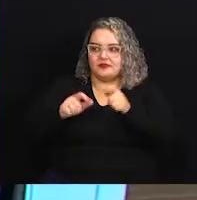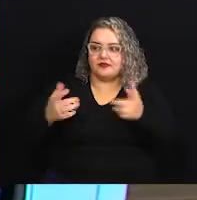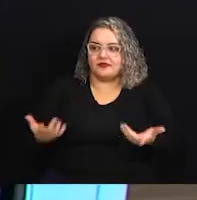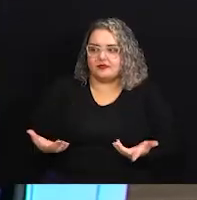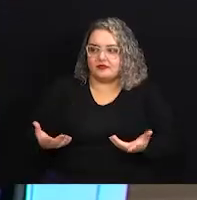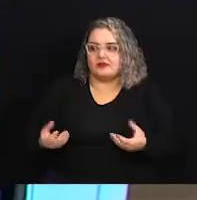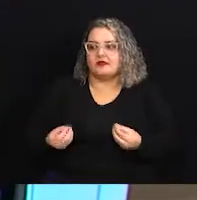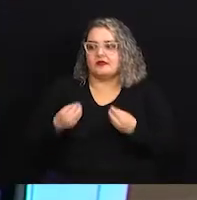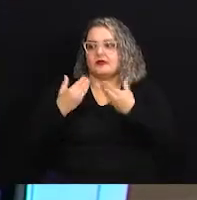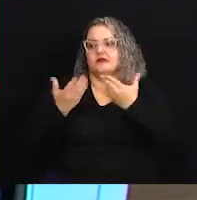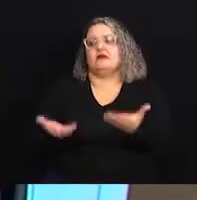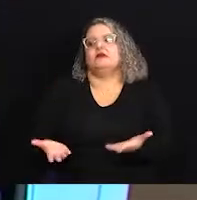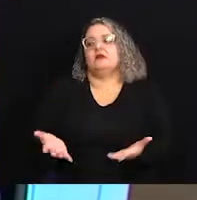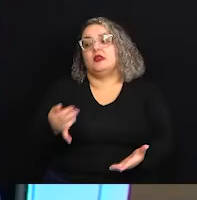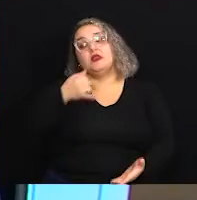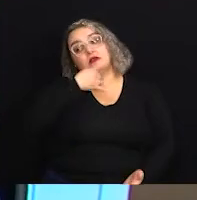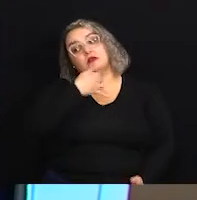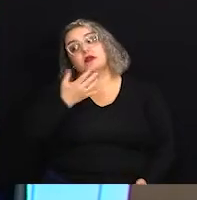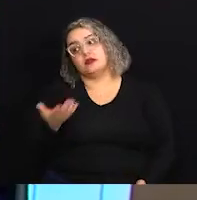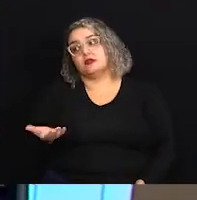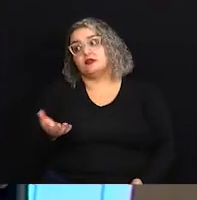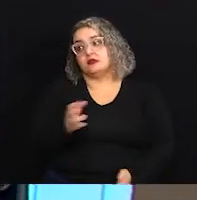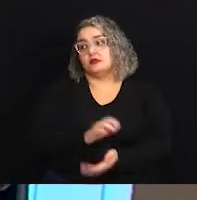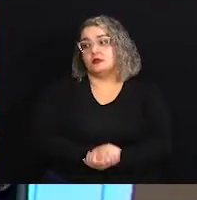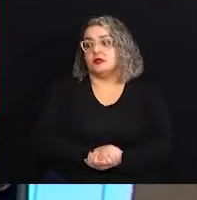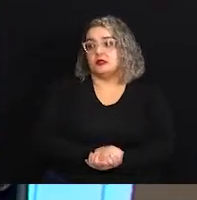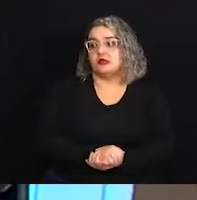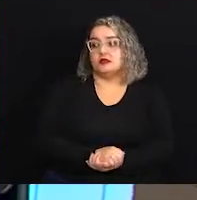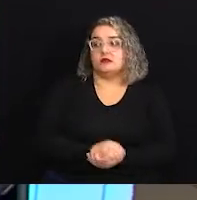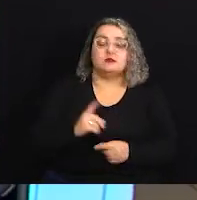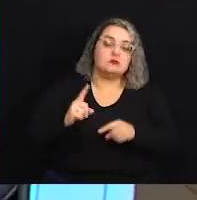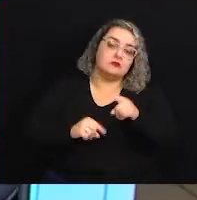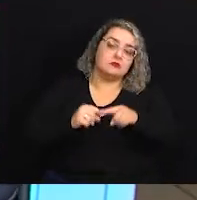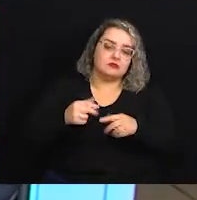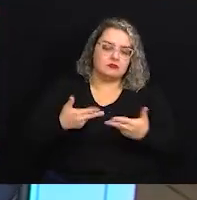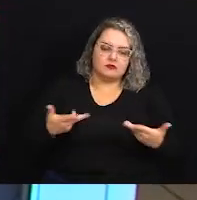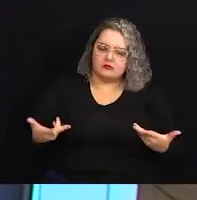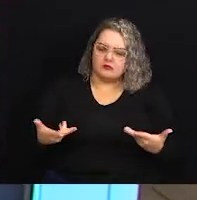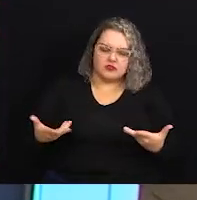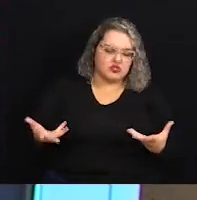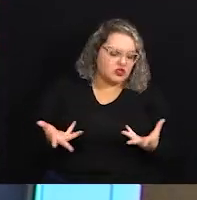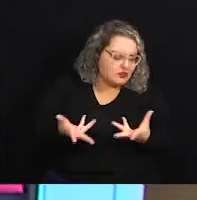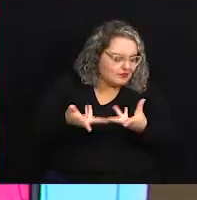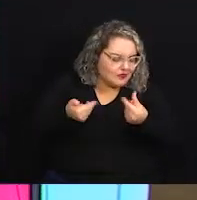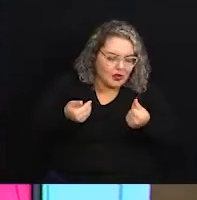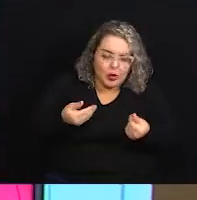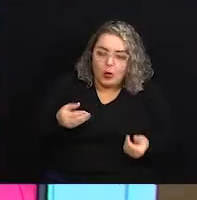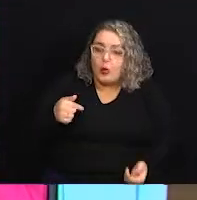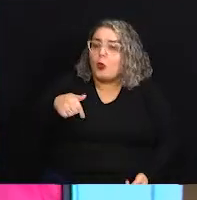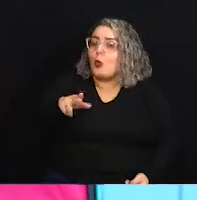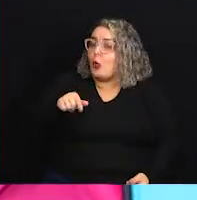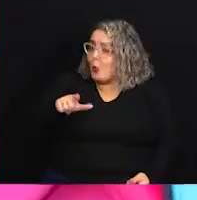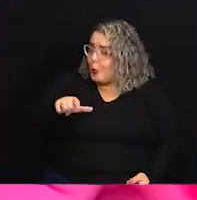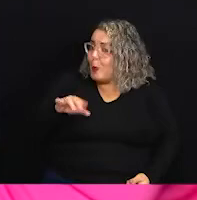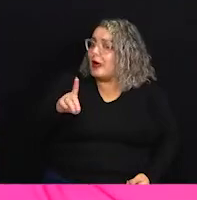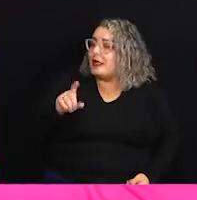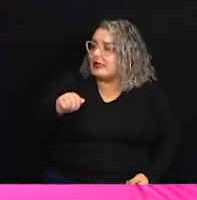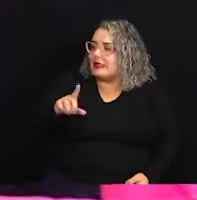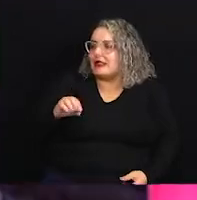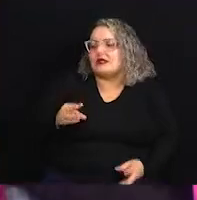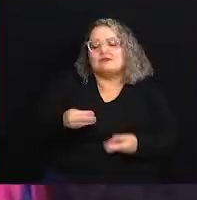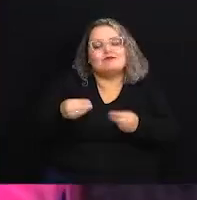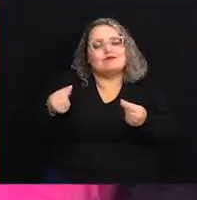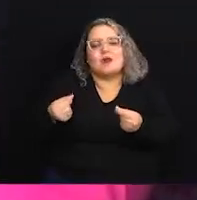jogam muito, infelizmente, né, jogam materiais de altíssima qualidade, mas que por algum